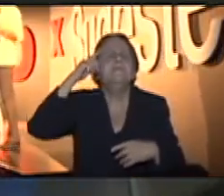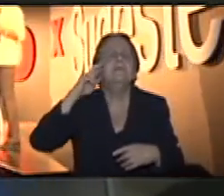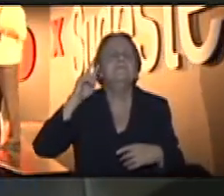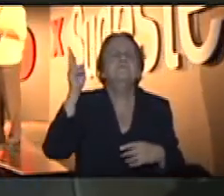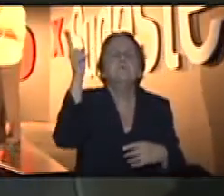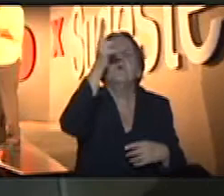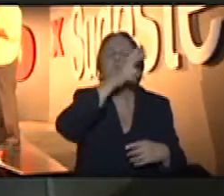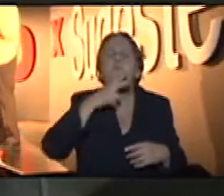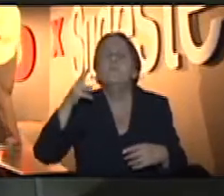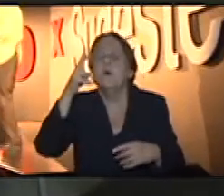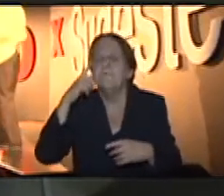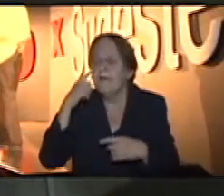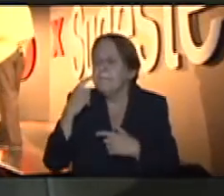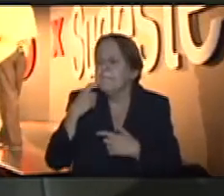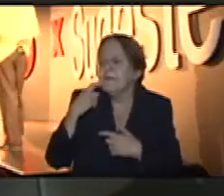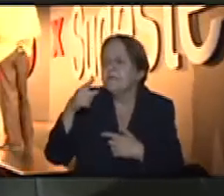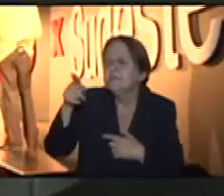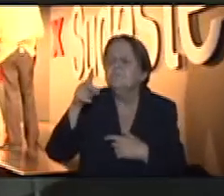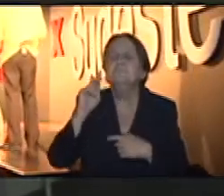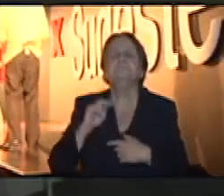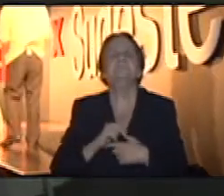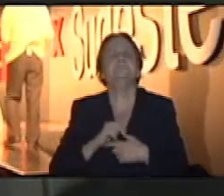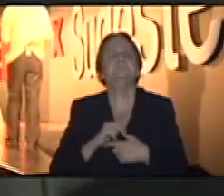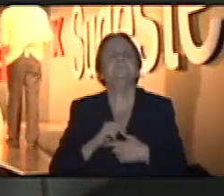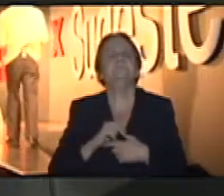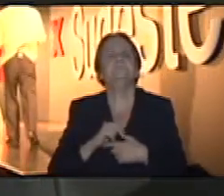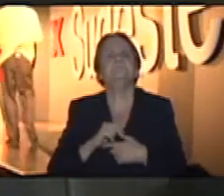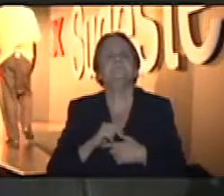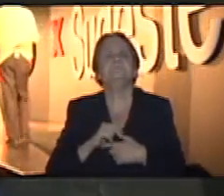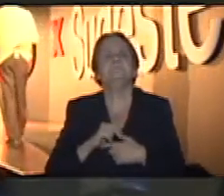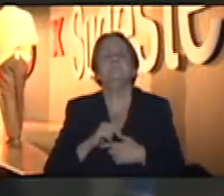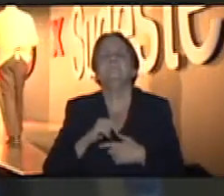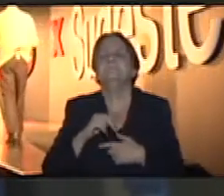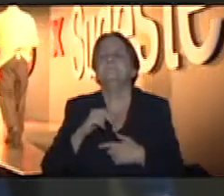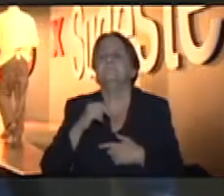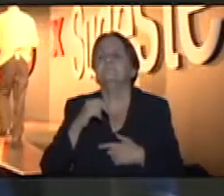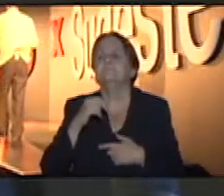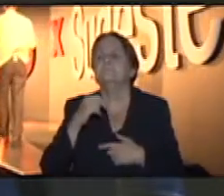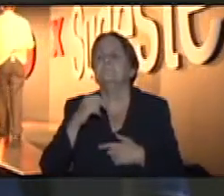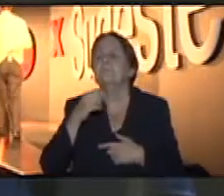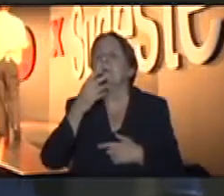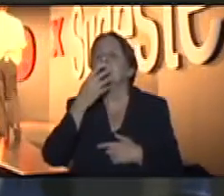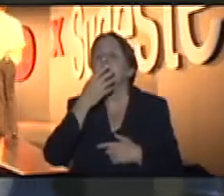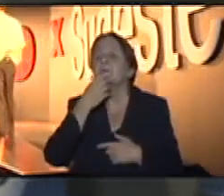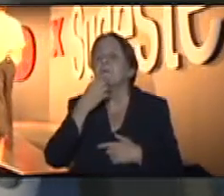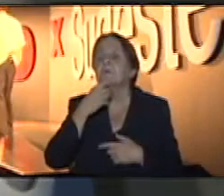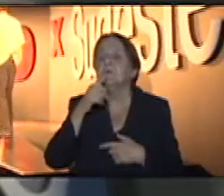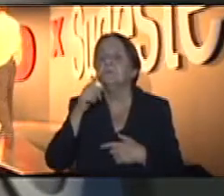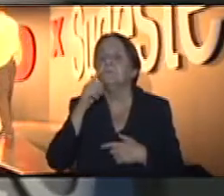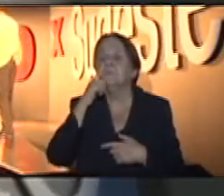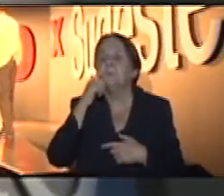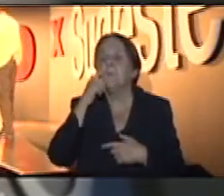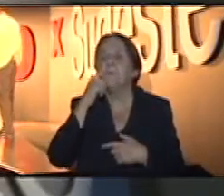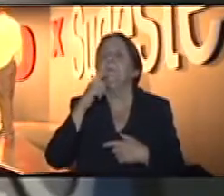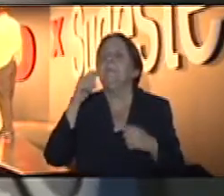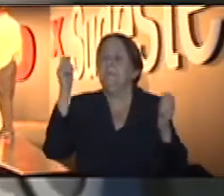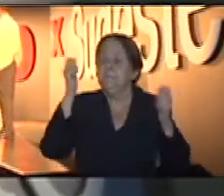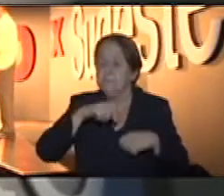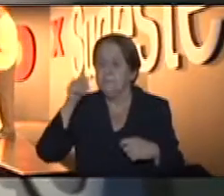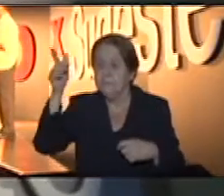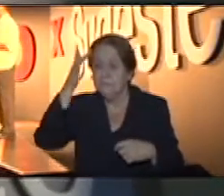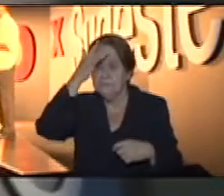tá muito próximo de você porões da sociedade atitudes de